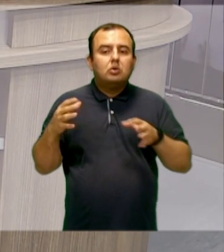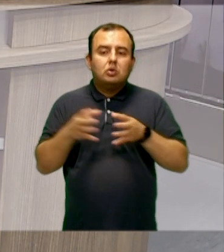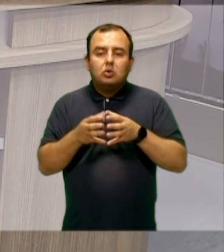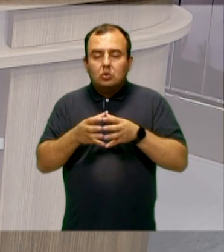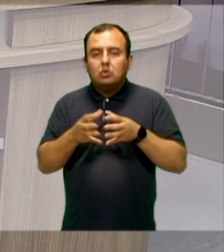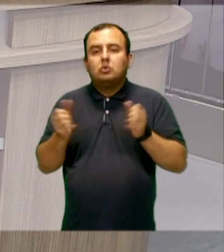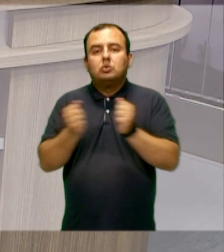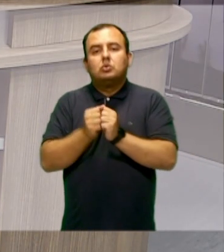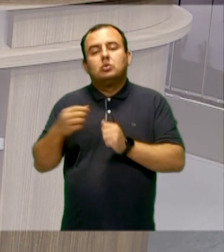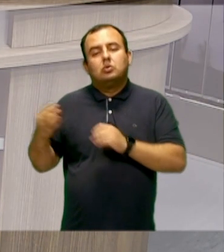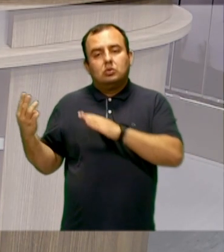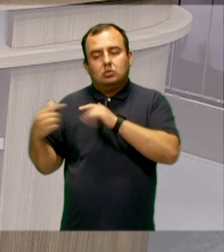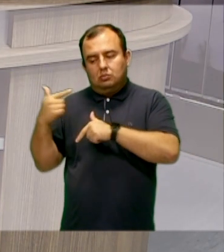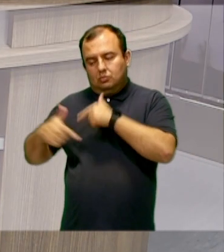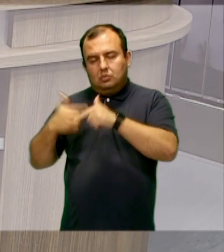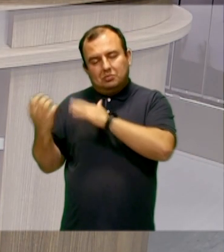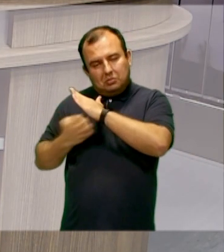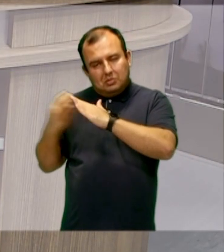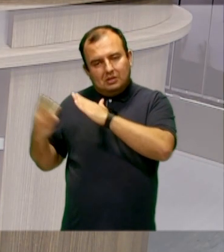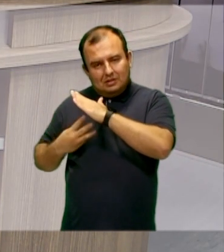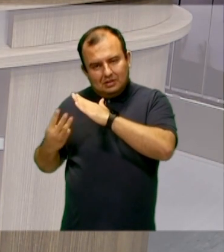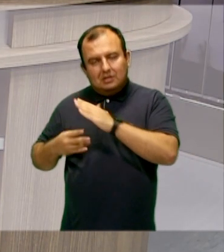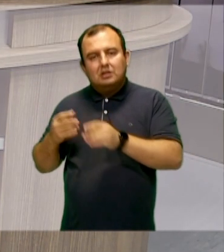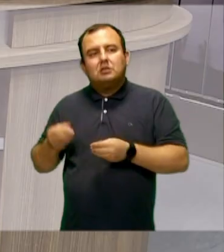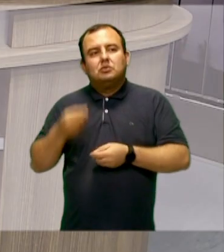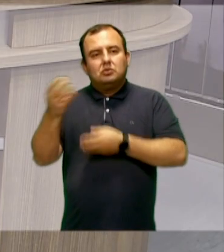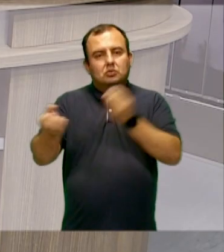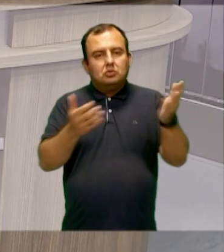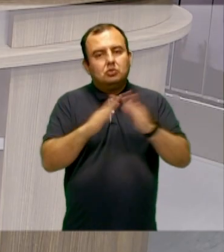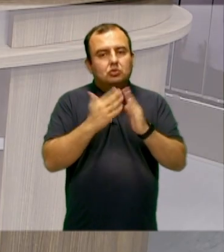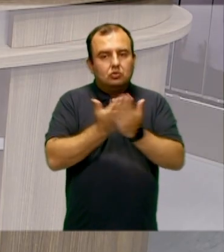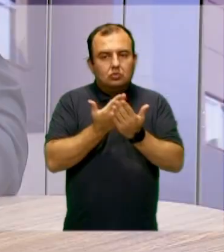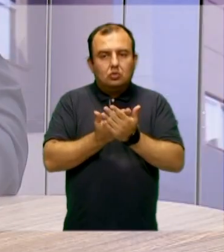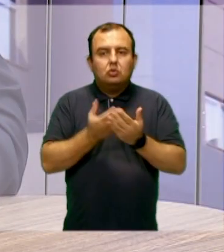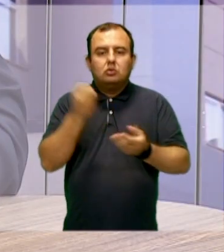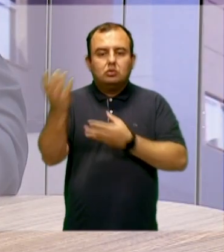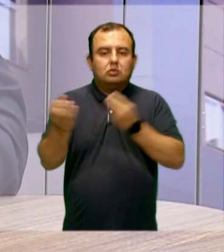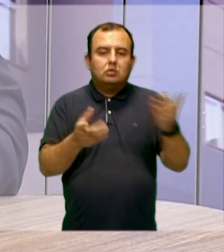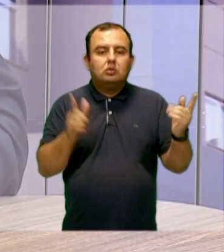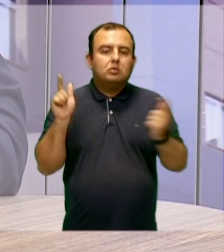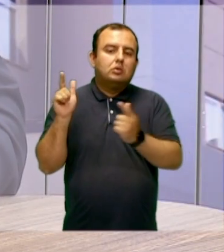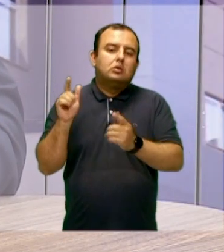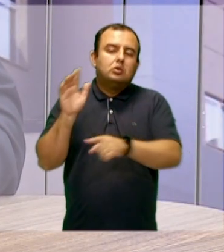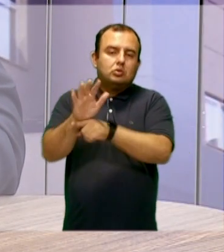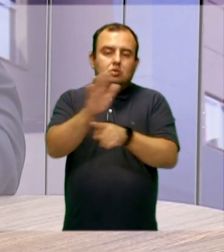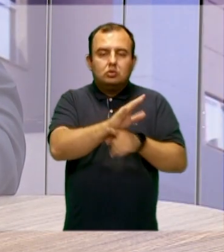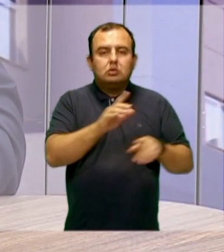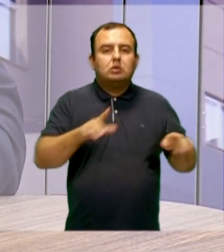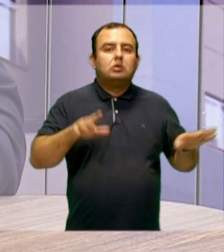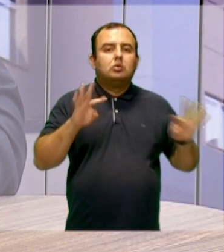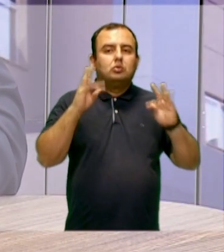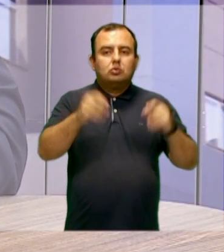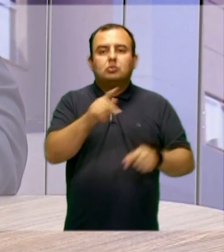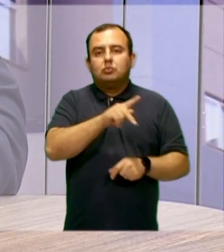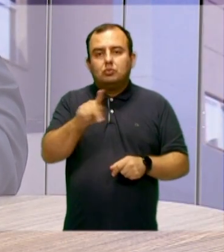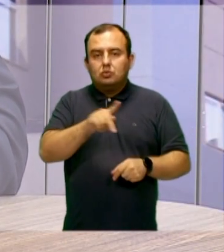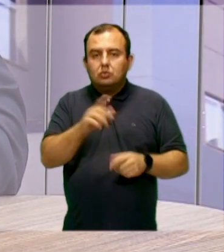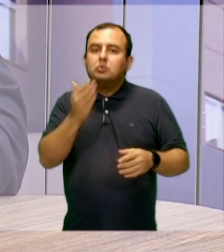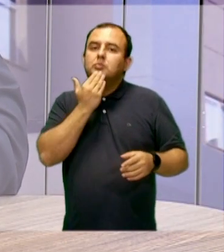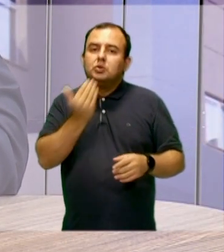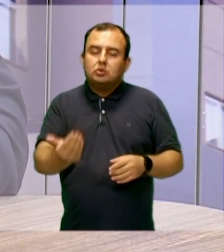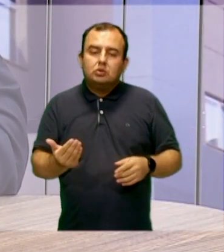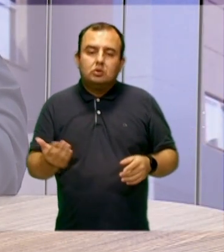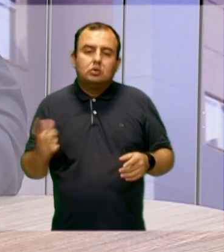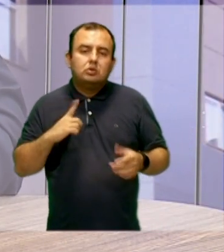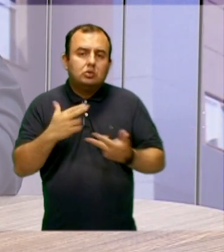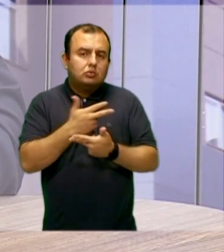equipe junto com uma terceirizada e efetuamos a entrega nas escolas para atender a demanda que as professoras pediam. Né? Então, e tem